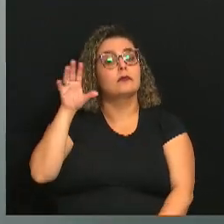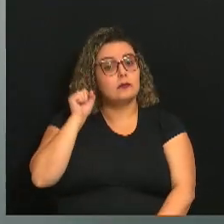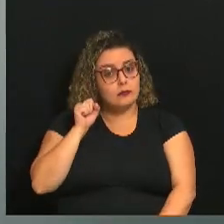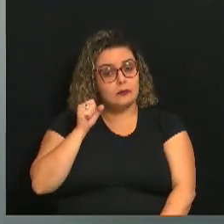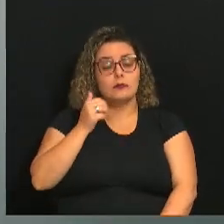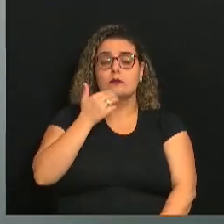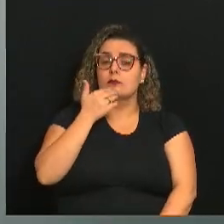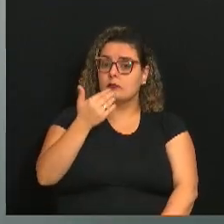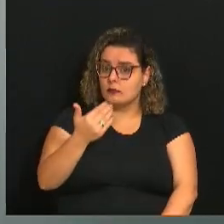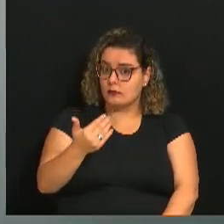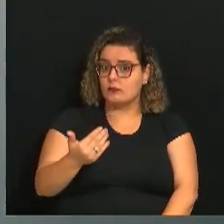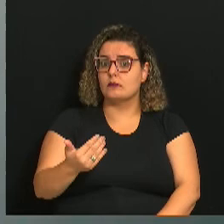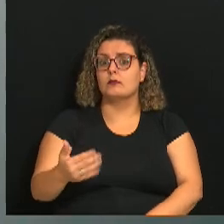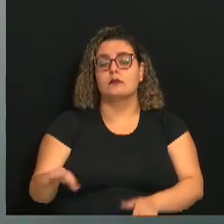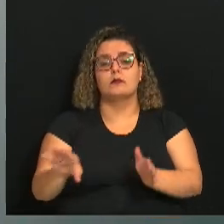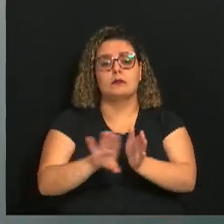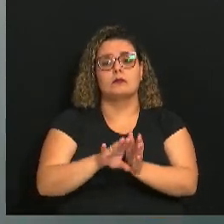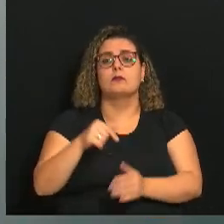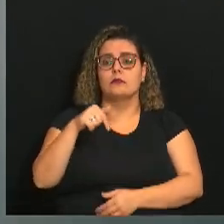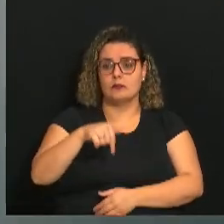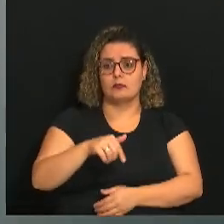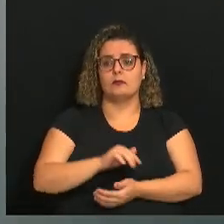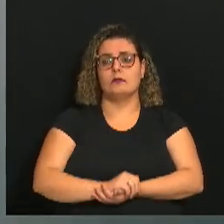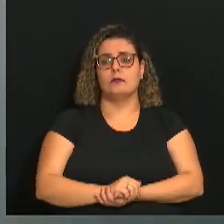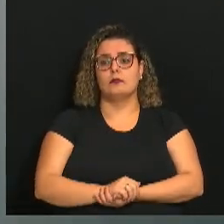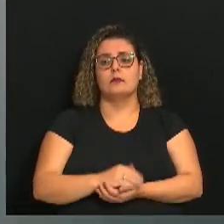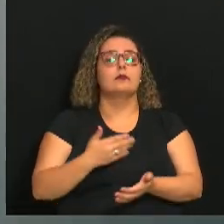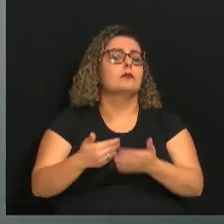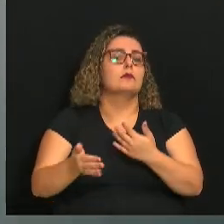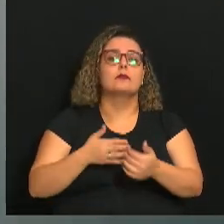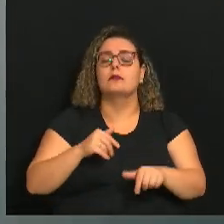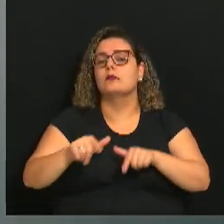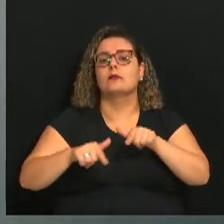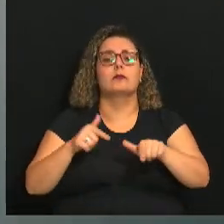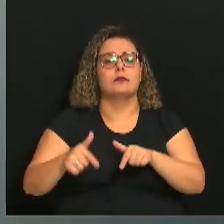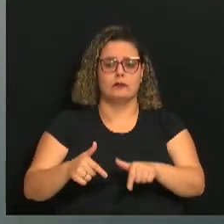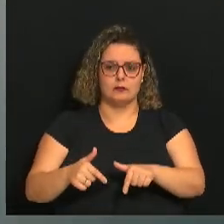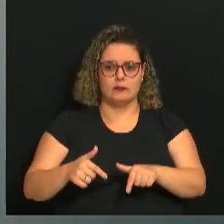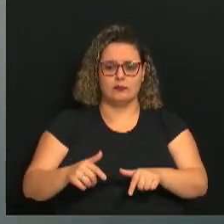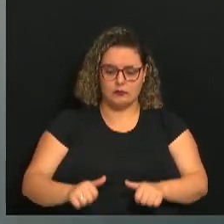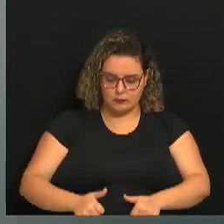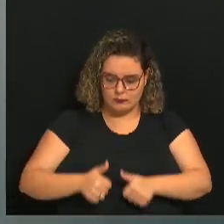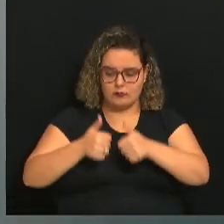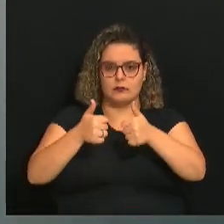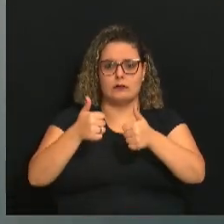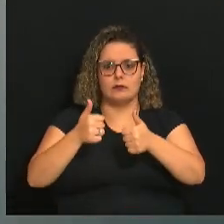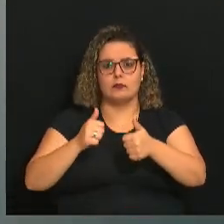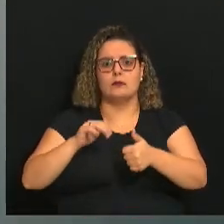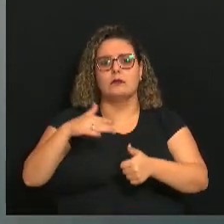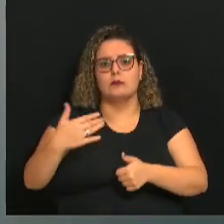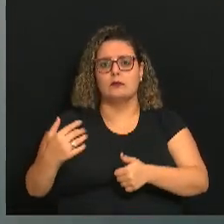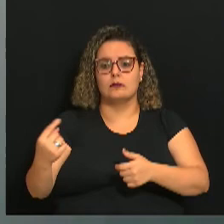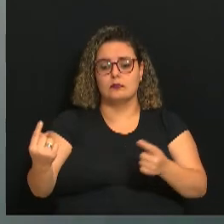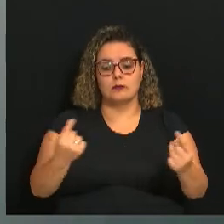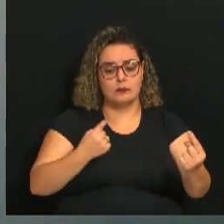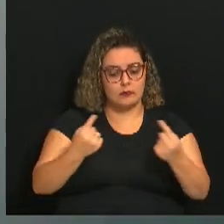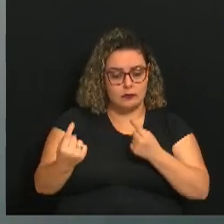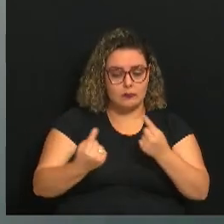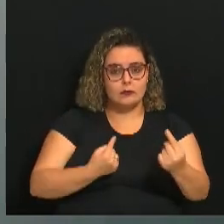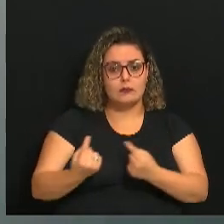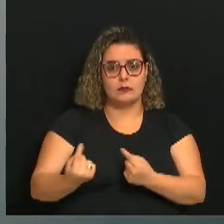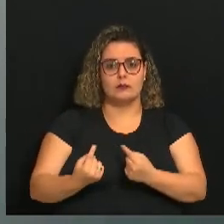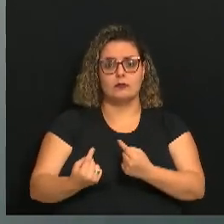cobranças que vêm. Eu acho que qualquer trabalho ele é melhorado, impulsionado, quando você recebe as cobranças, que é o papel